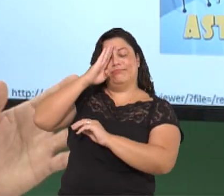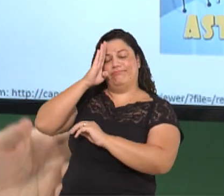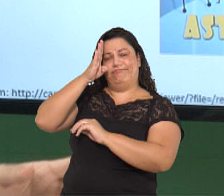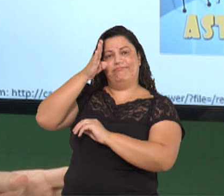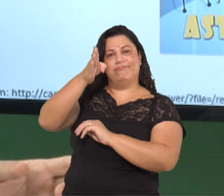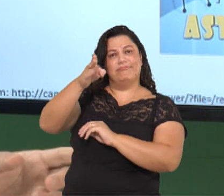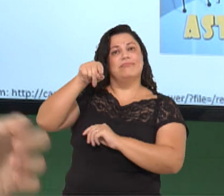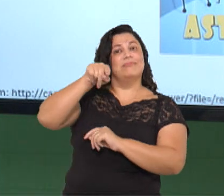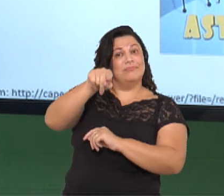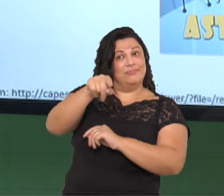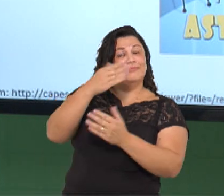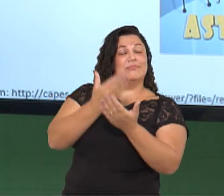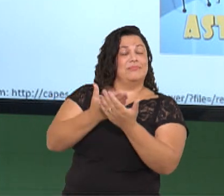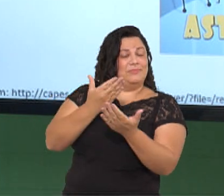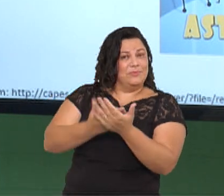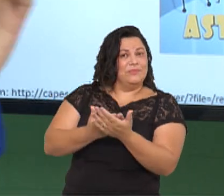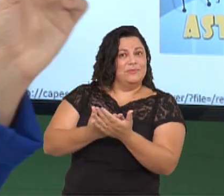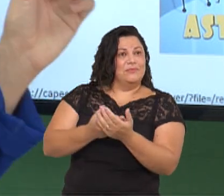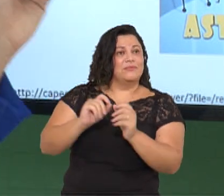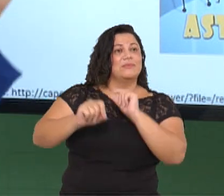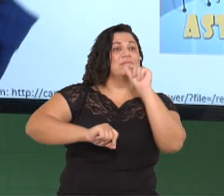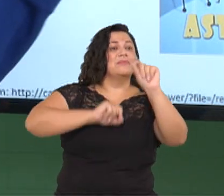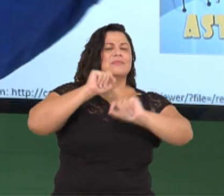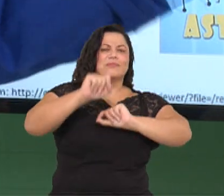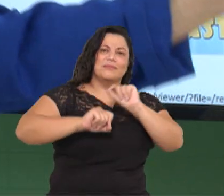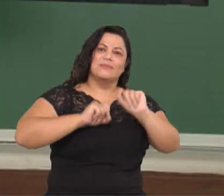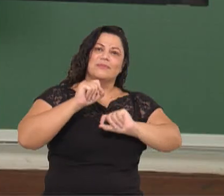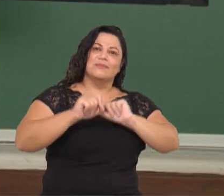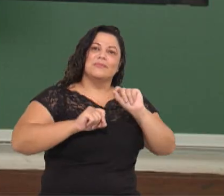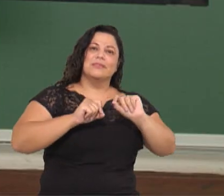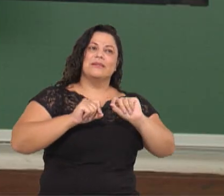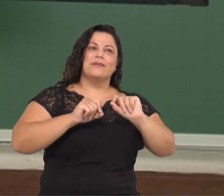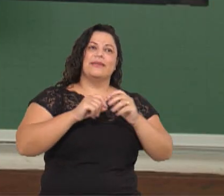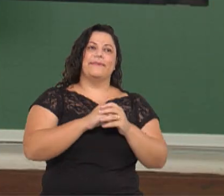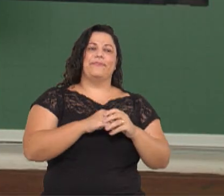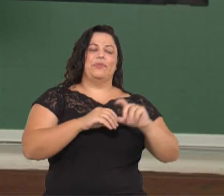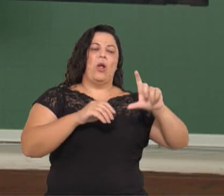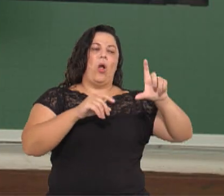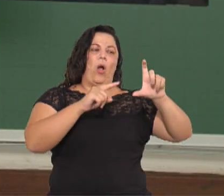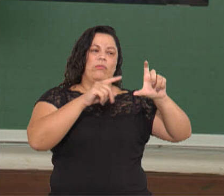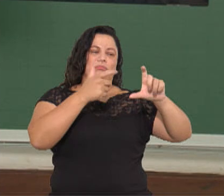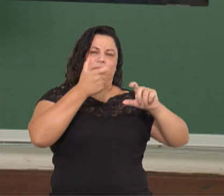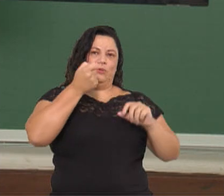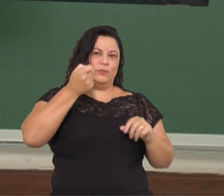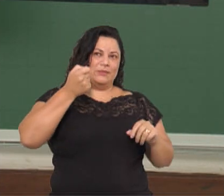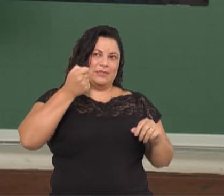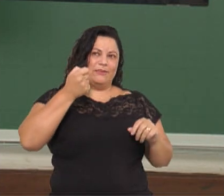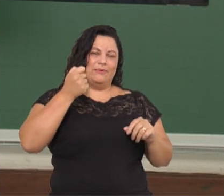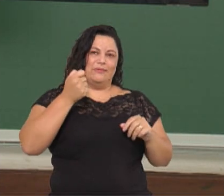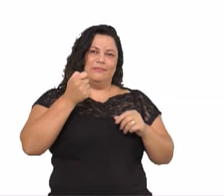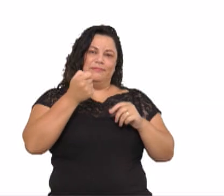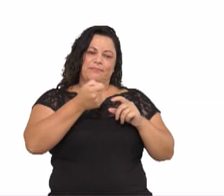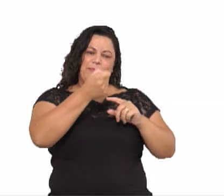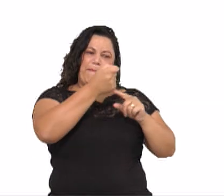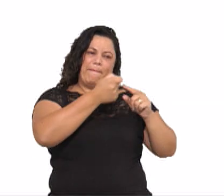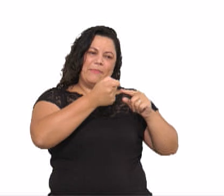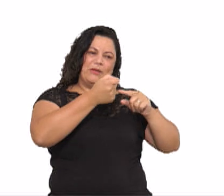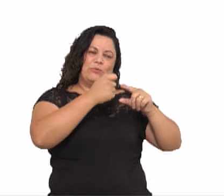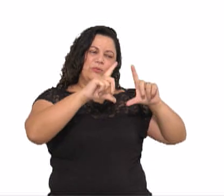ensino fundamental. O que eu trouxe? O QR Code, vocês já estão acostumados com o QR Code. Quem